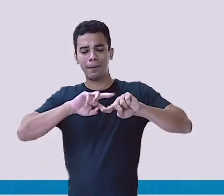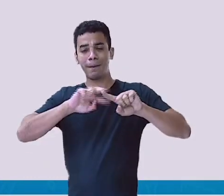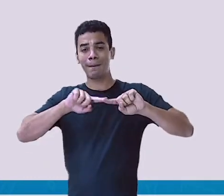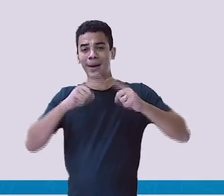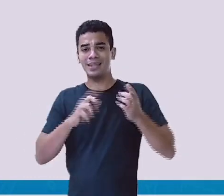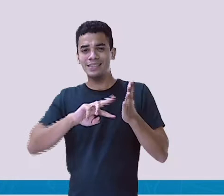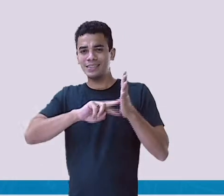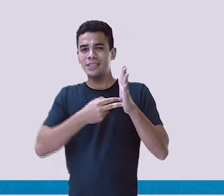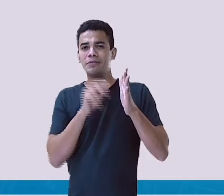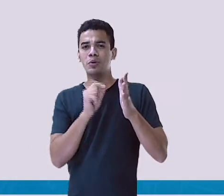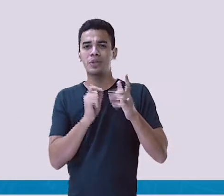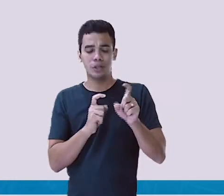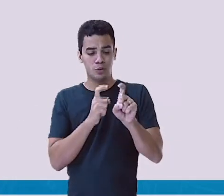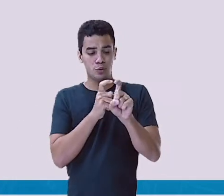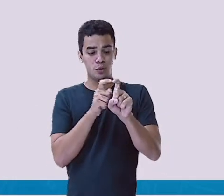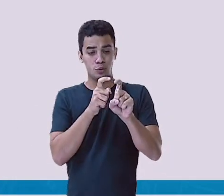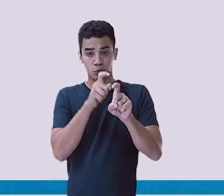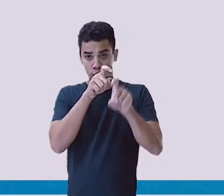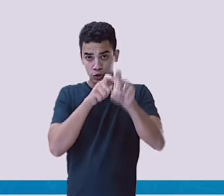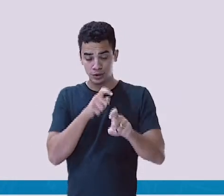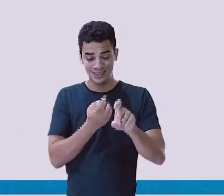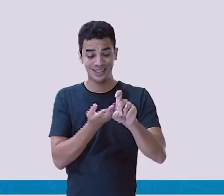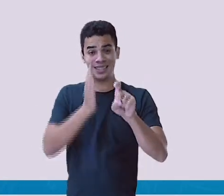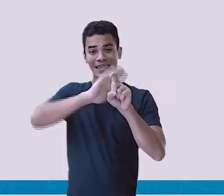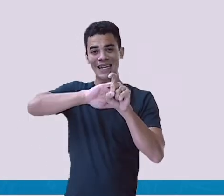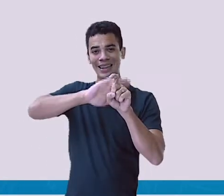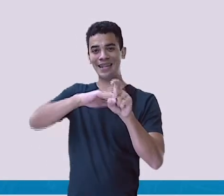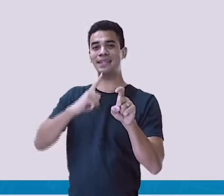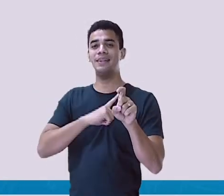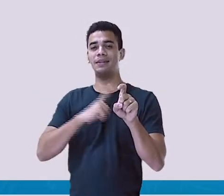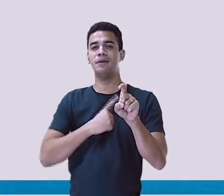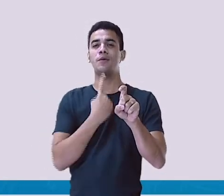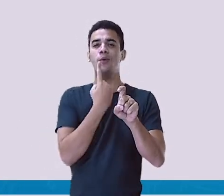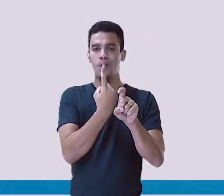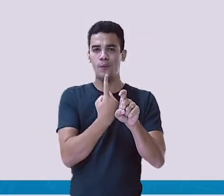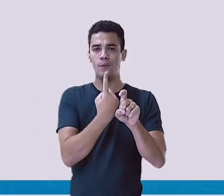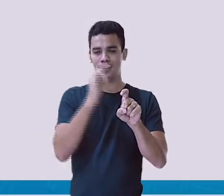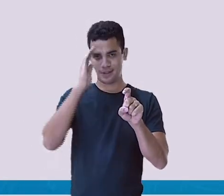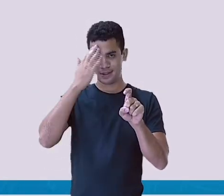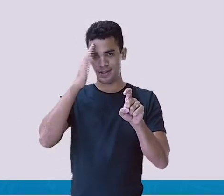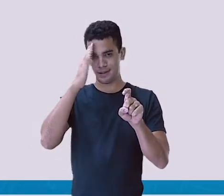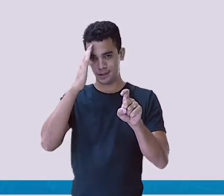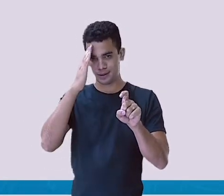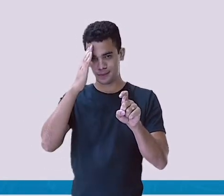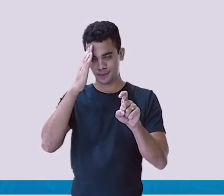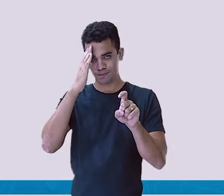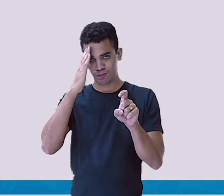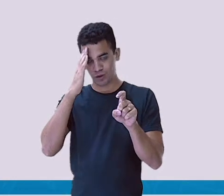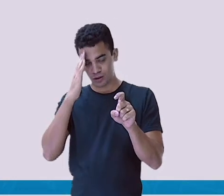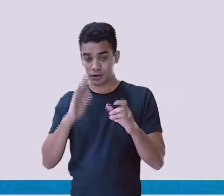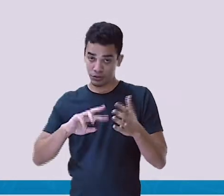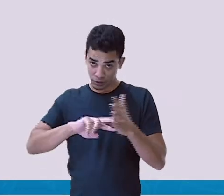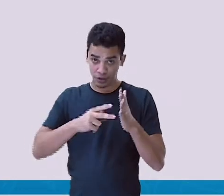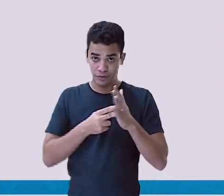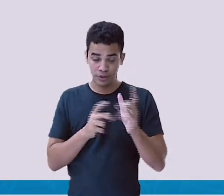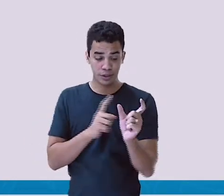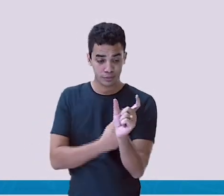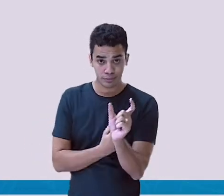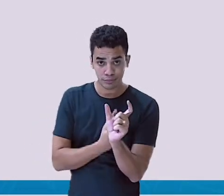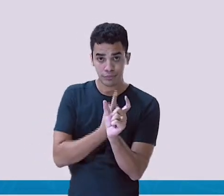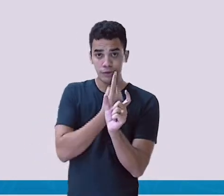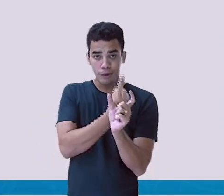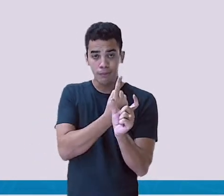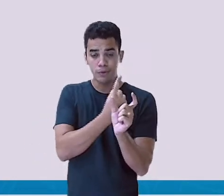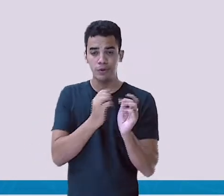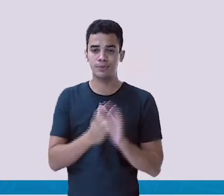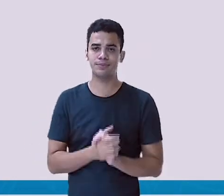assim, 1x. Então, a expressão não deixa de ser acompanhada por um número e uma letra. Aqui também